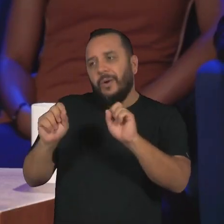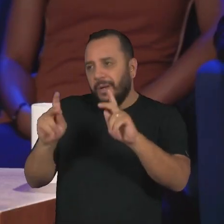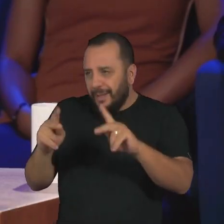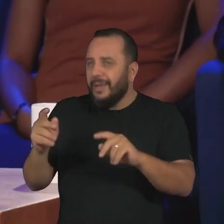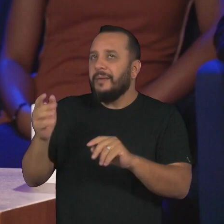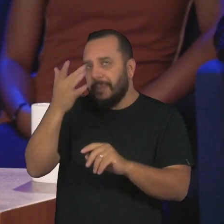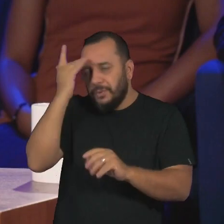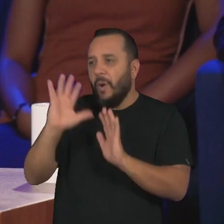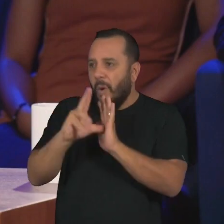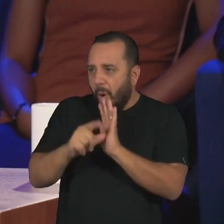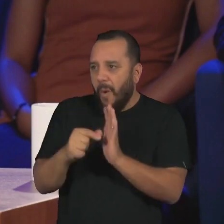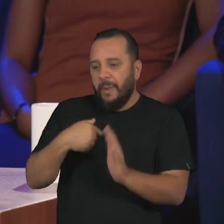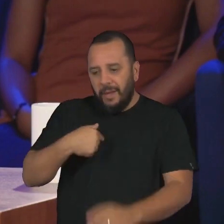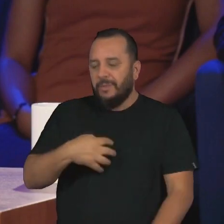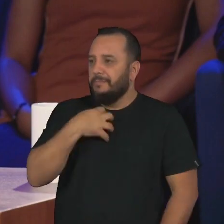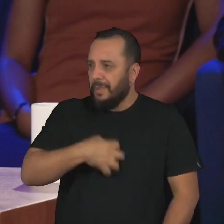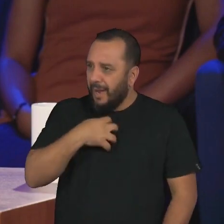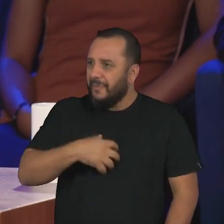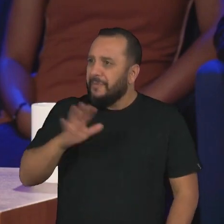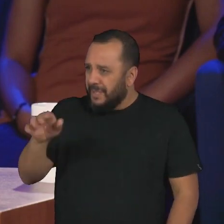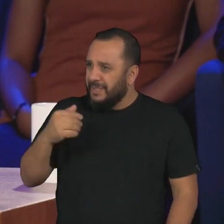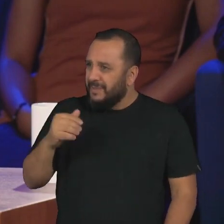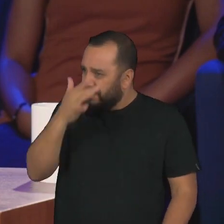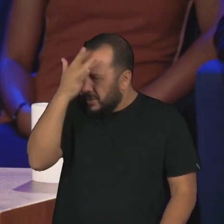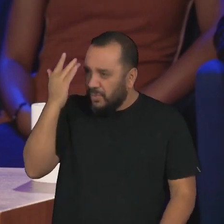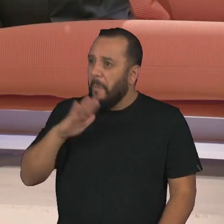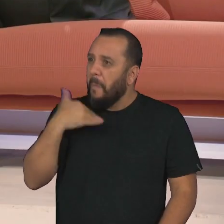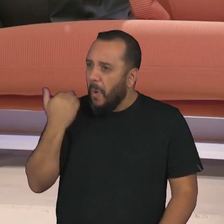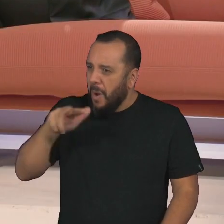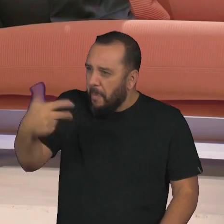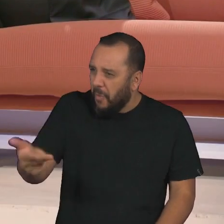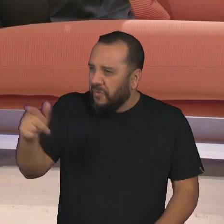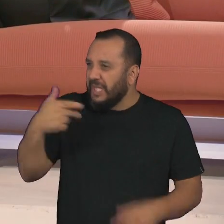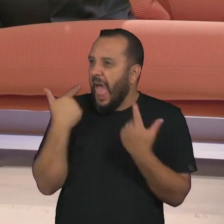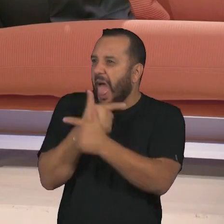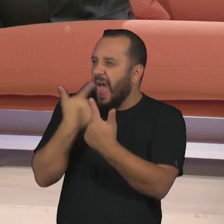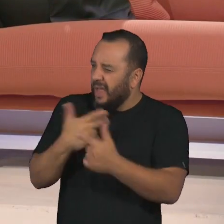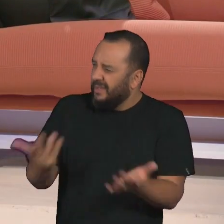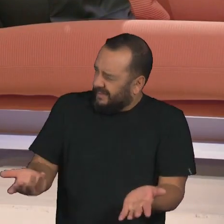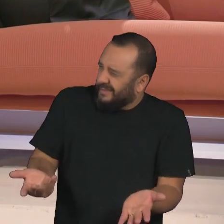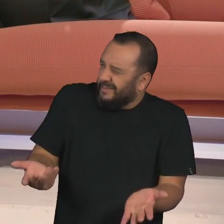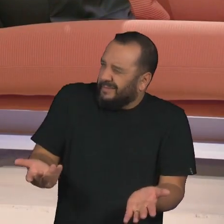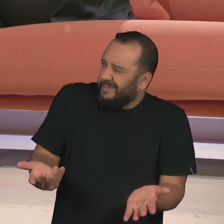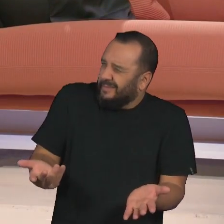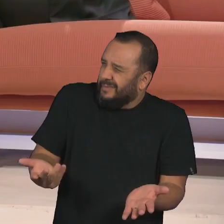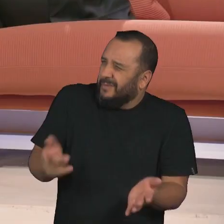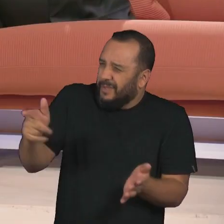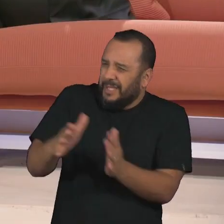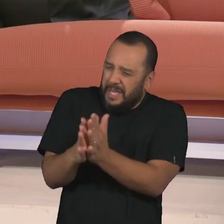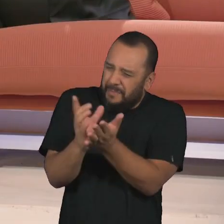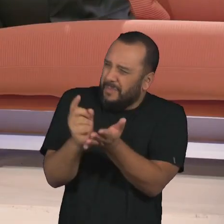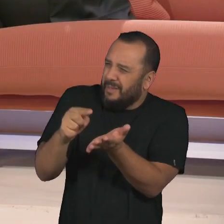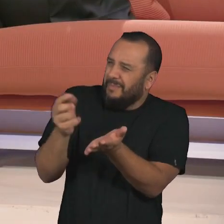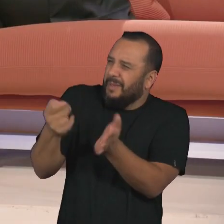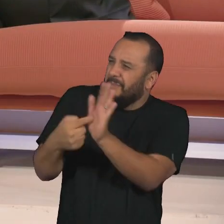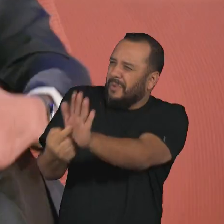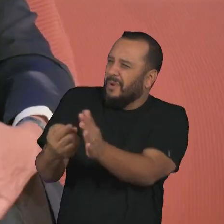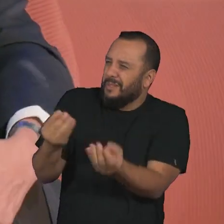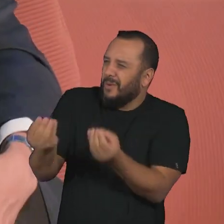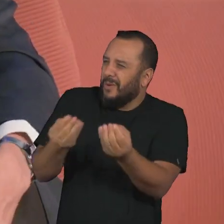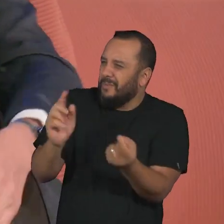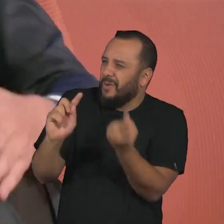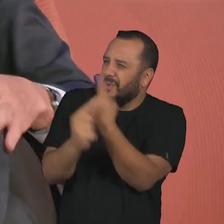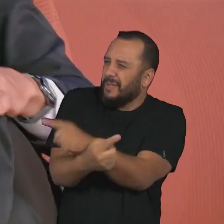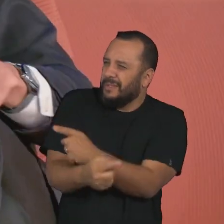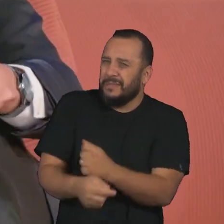vídeo de gente morrendo? E ele tinha acabado de mostrar a Bíblia do lado, né? Então, assim, é um contrassenso tão grande, né?